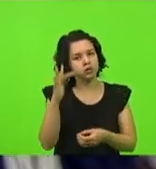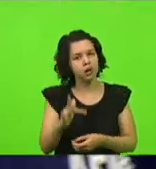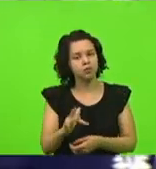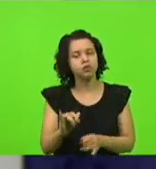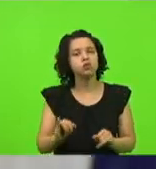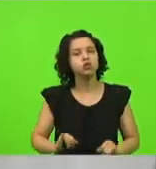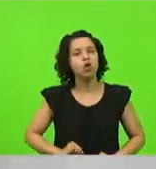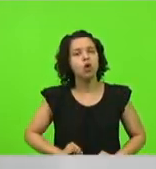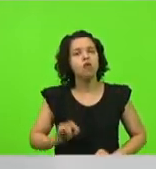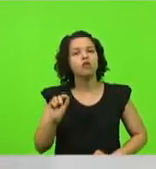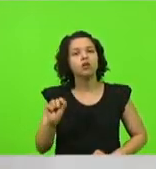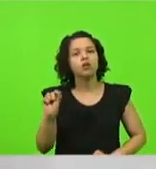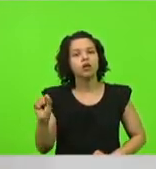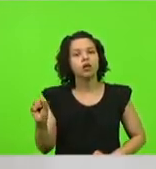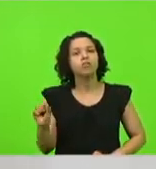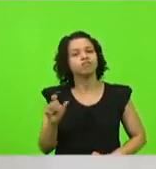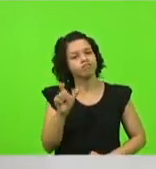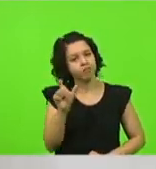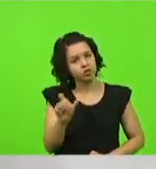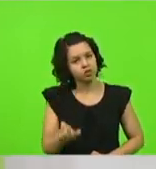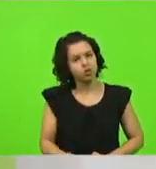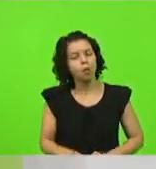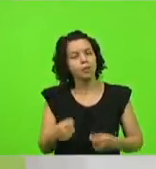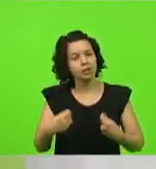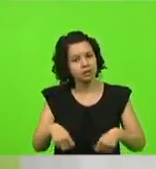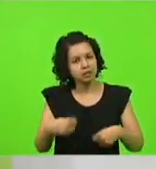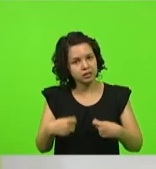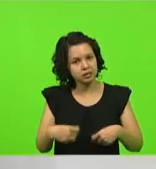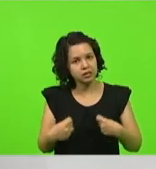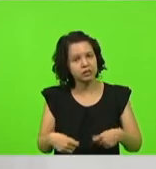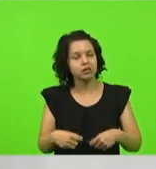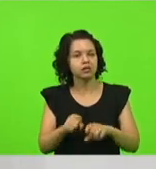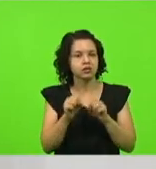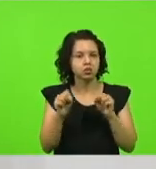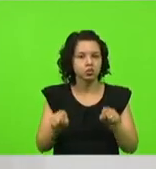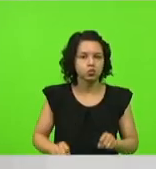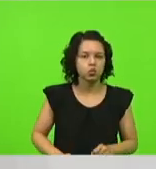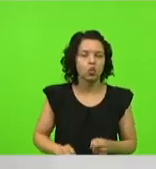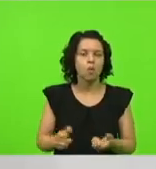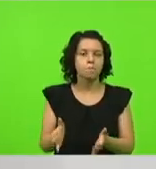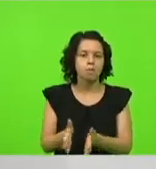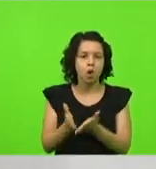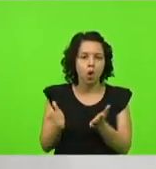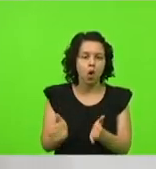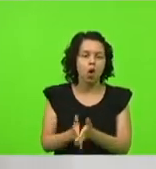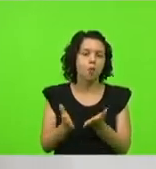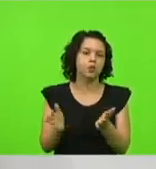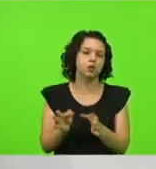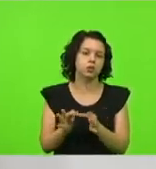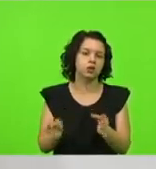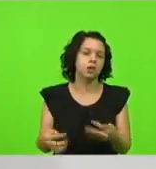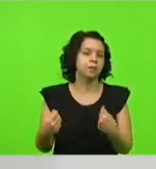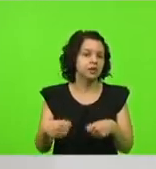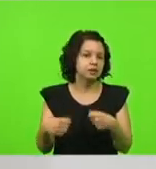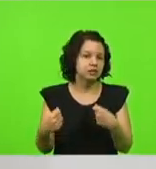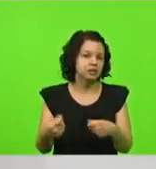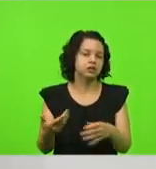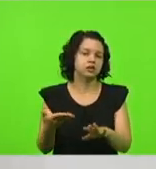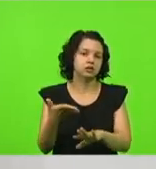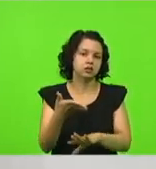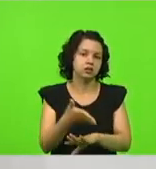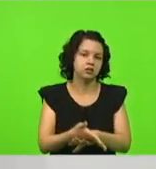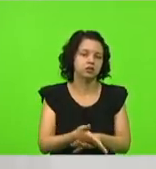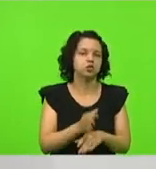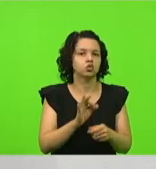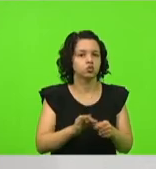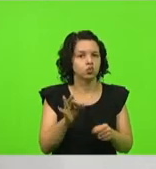como sempre, é quem precisa do sistema de saúde, é o pobre, é o humilde, é a pessoa que precisa ir para esse instituto,